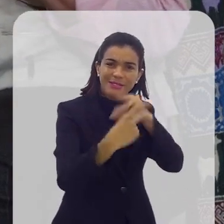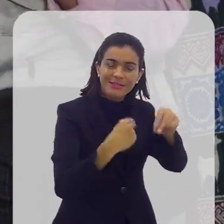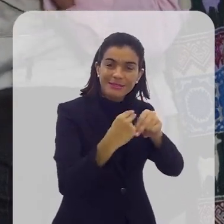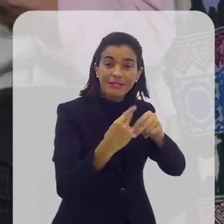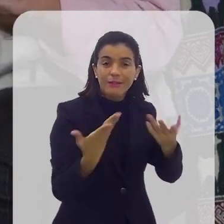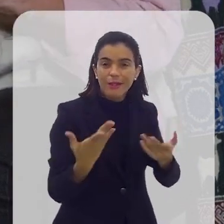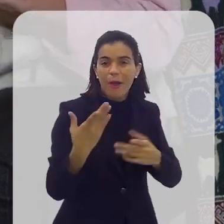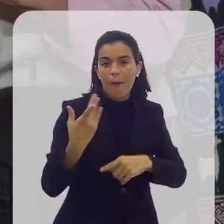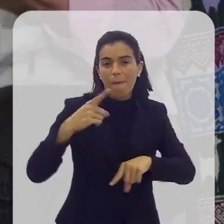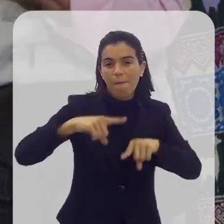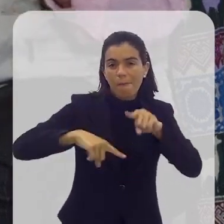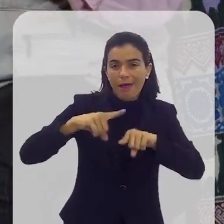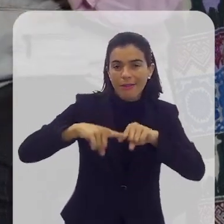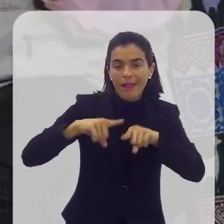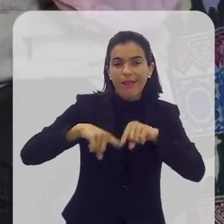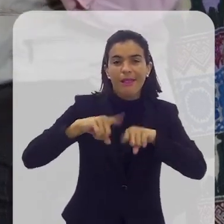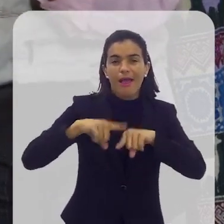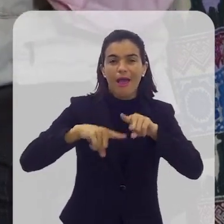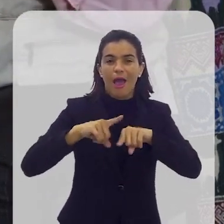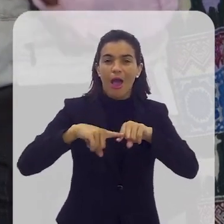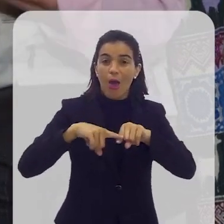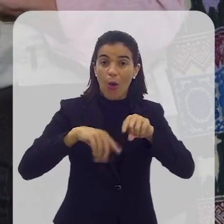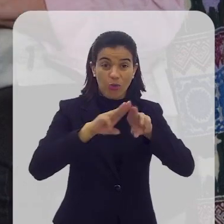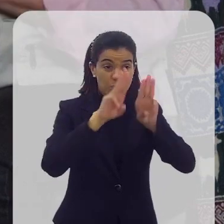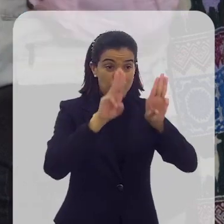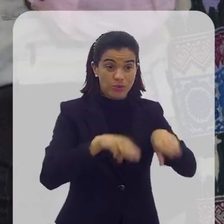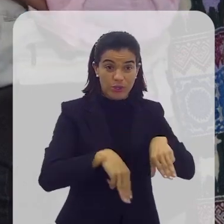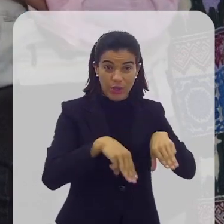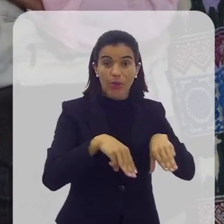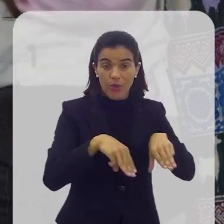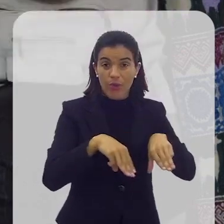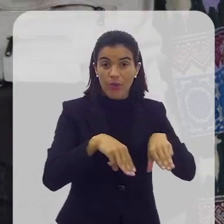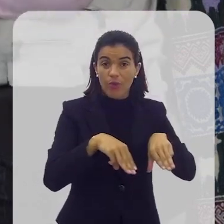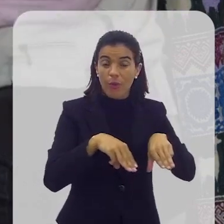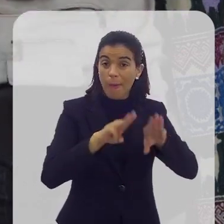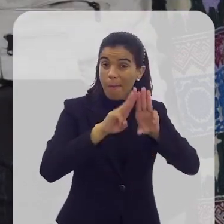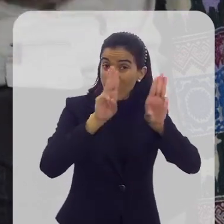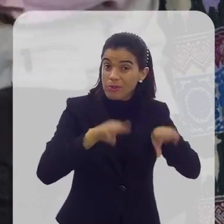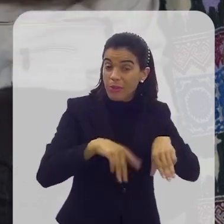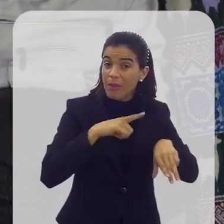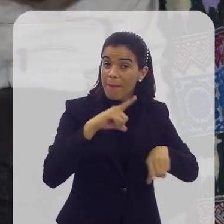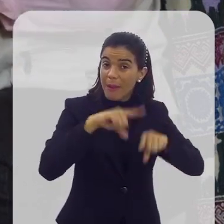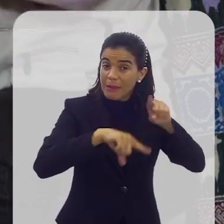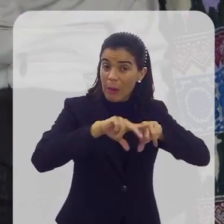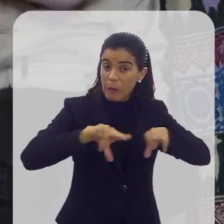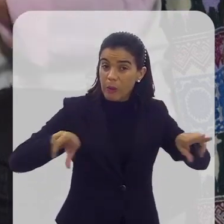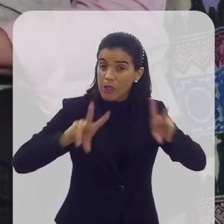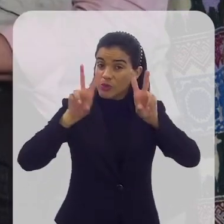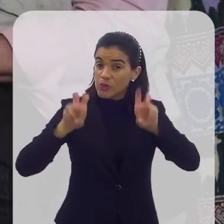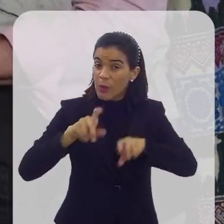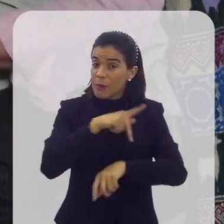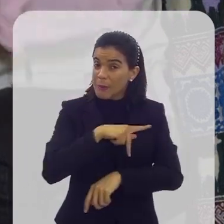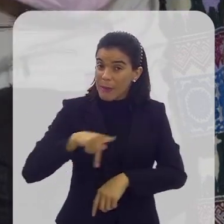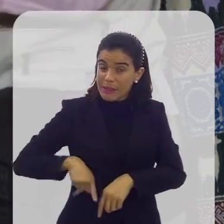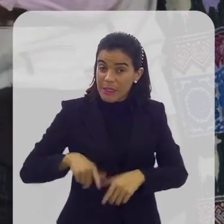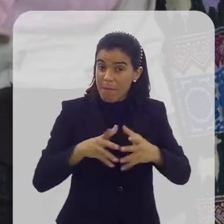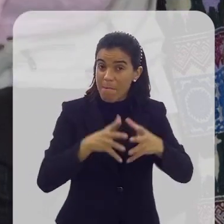que deixou, marcando seu adeus político e pessoal. Mário, a gente pode dizer que o morador mais ilustre desse palácio foi Getúlio Vargas, certo? Ele